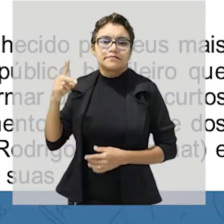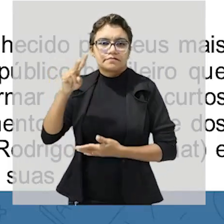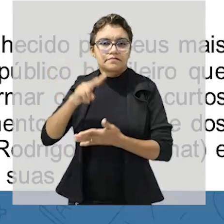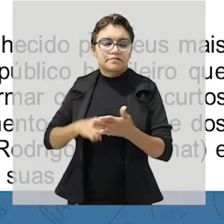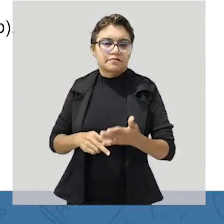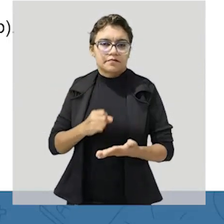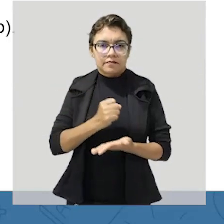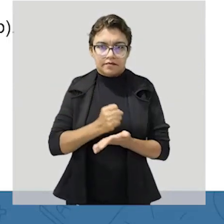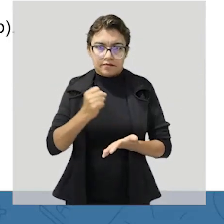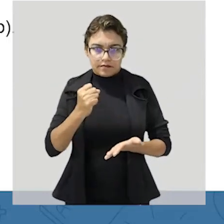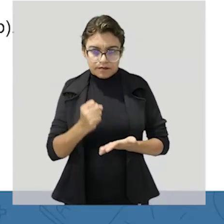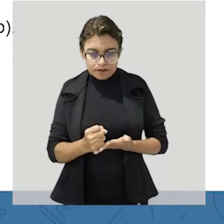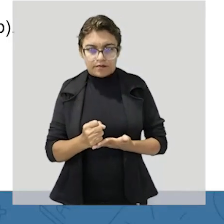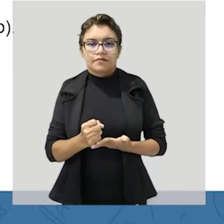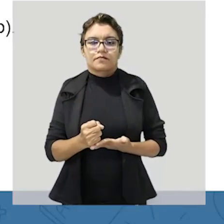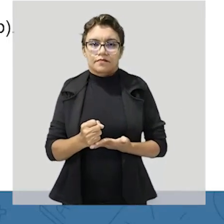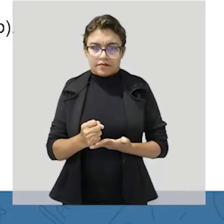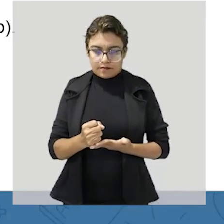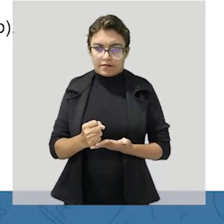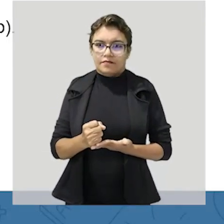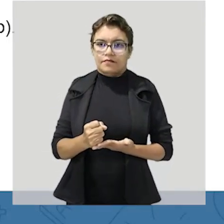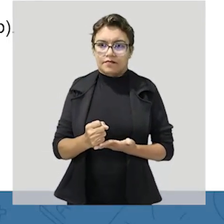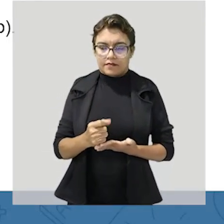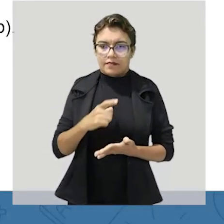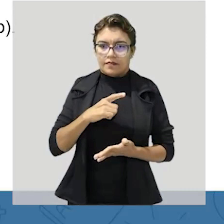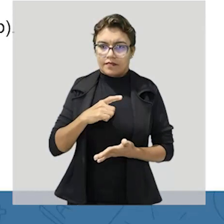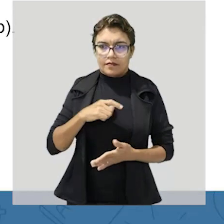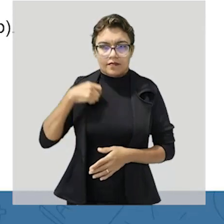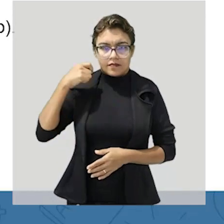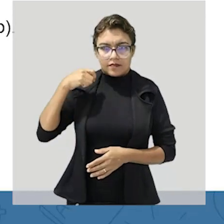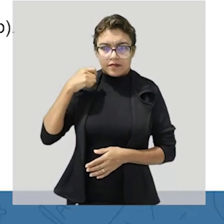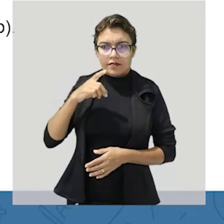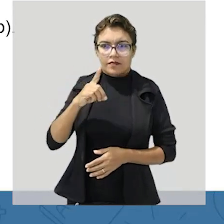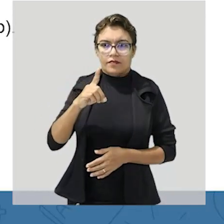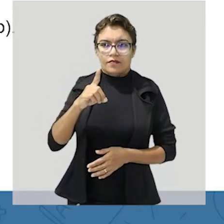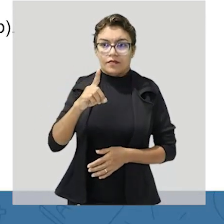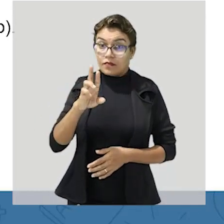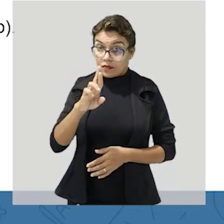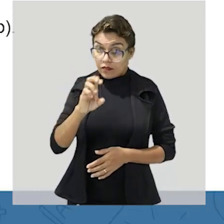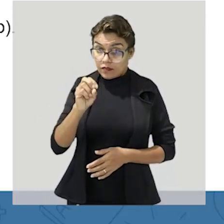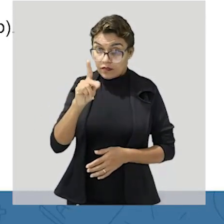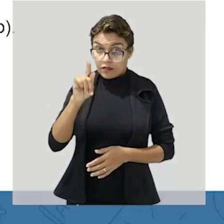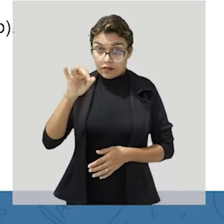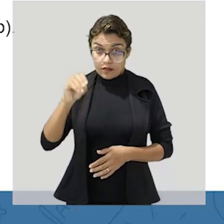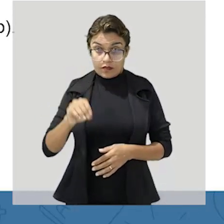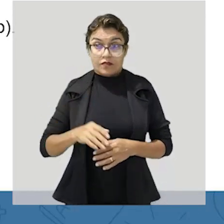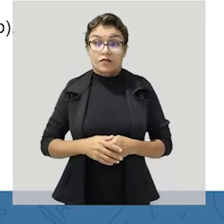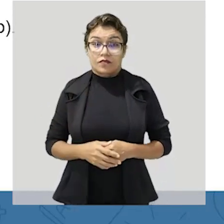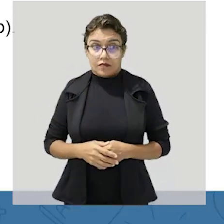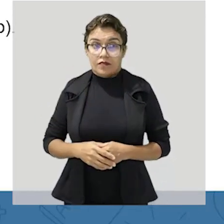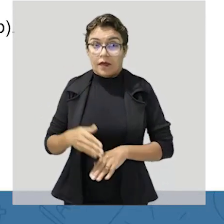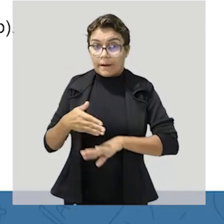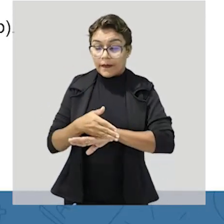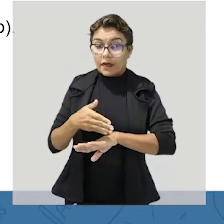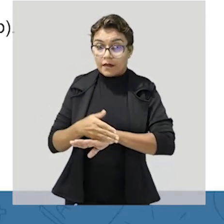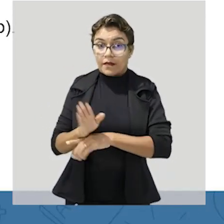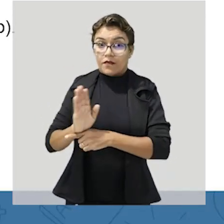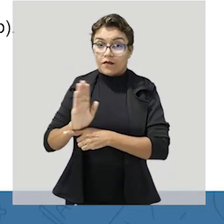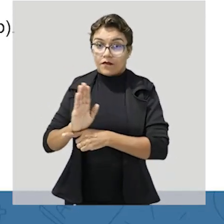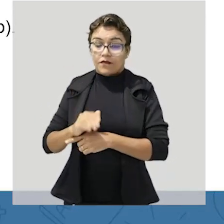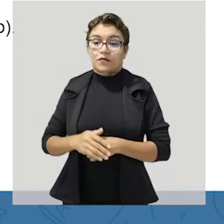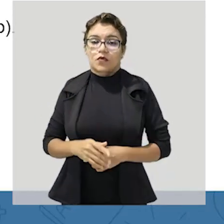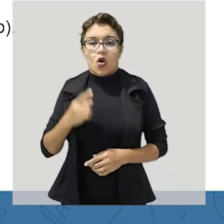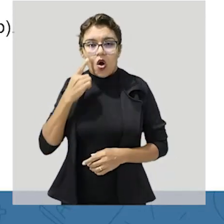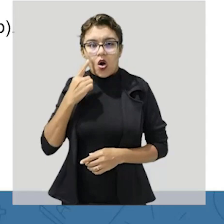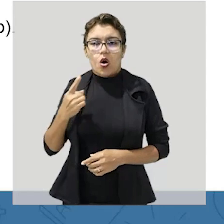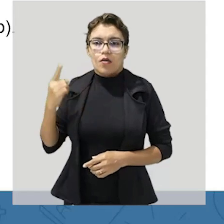enquetes na internet. O desafio do grupo foi transformar os vídeos curtos em um longa para o cinema, que apesar de grande investimento